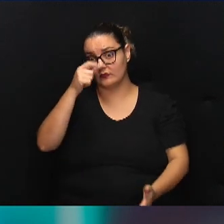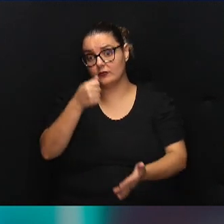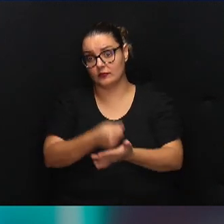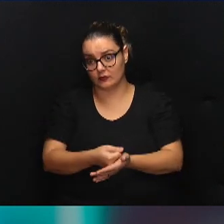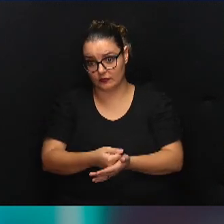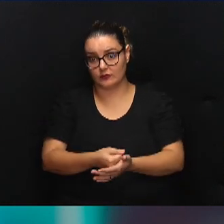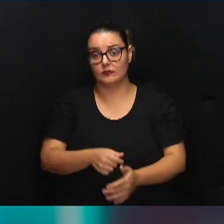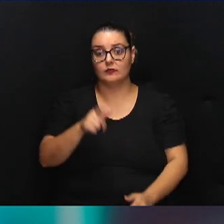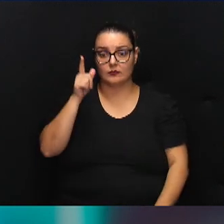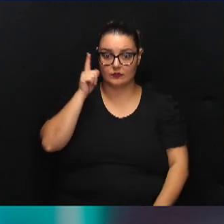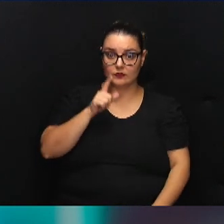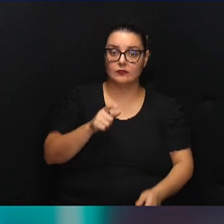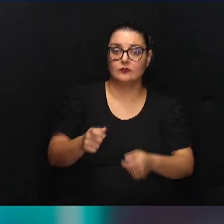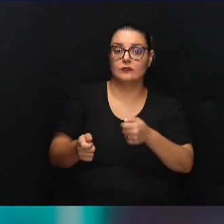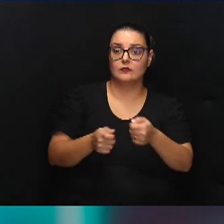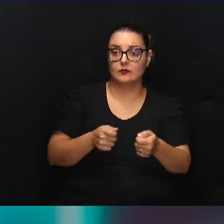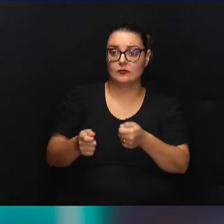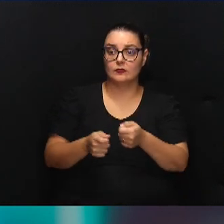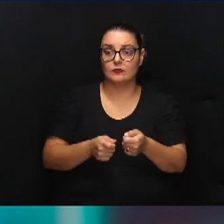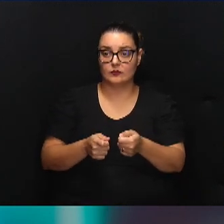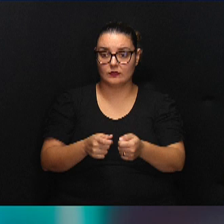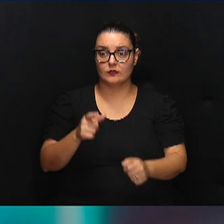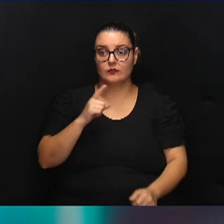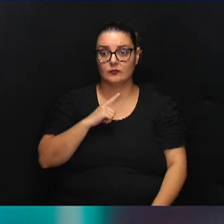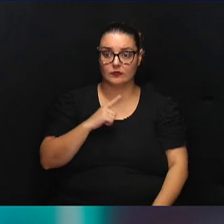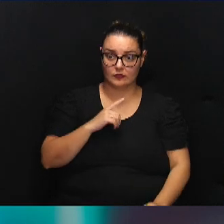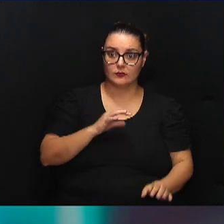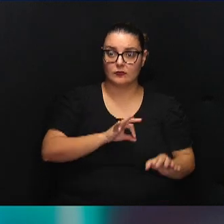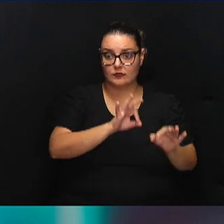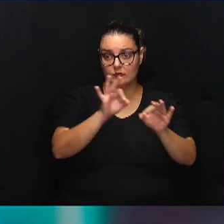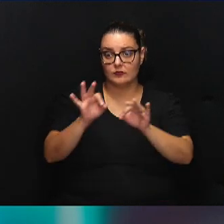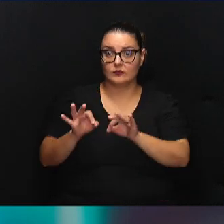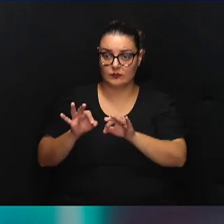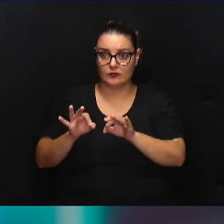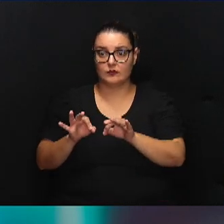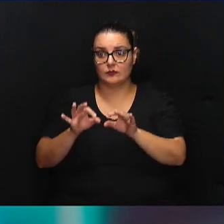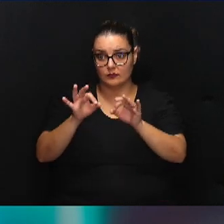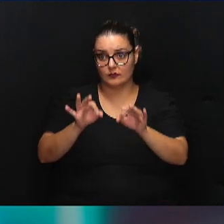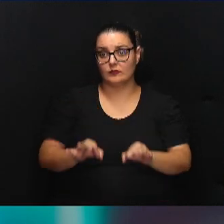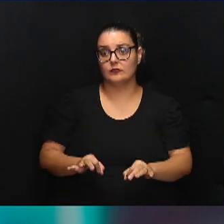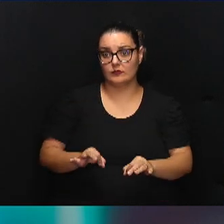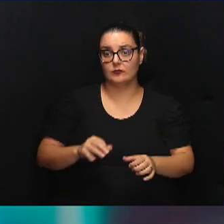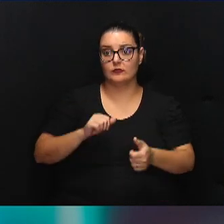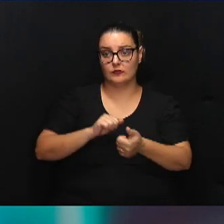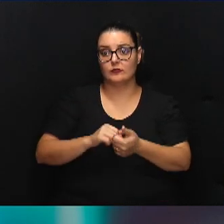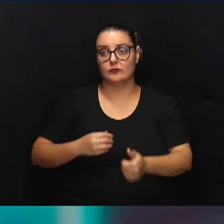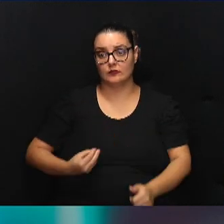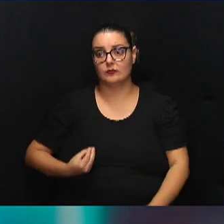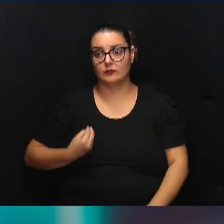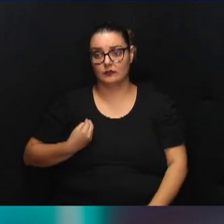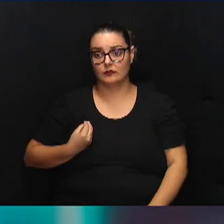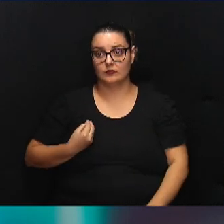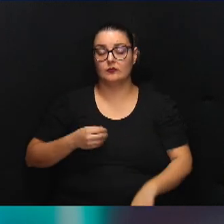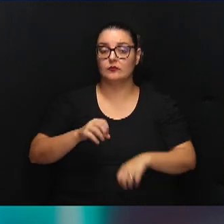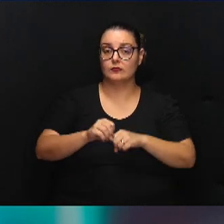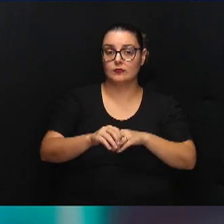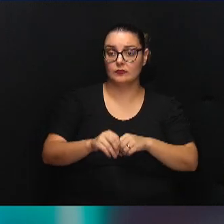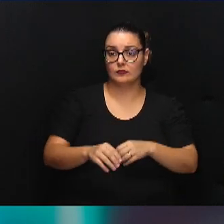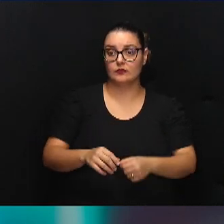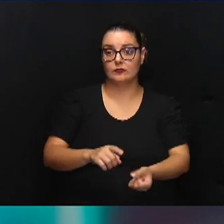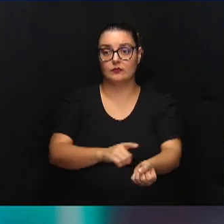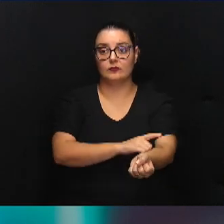gente consegue controlar e ter o acompanhamento pontual e ter uma qualidade de vida. Então, educação em diabetes